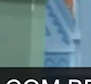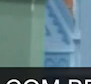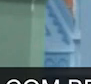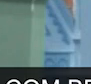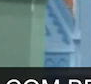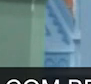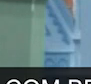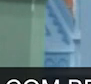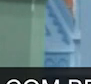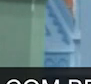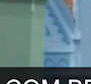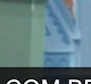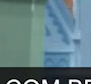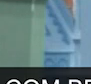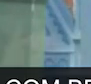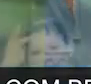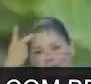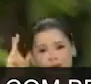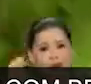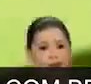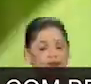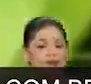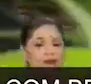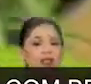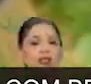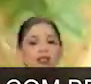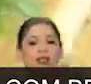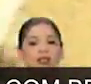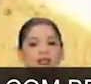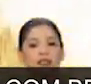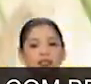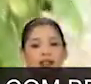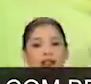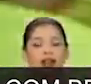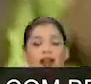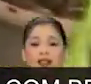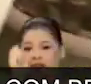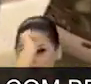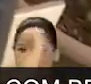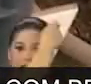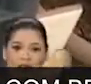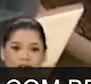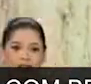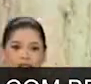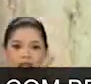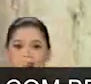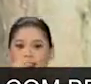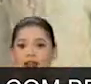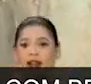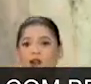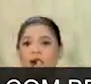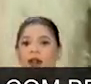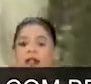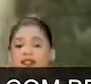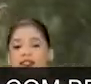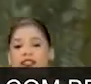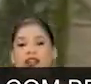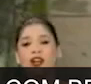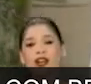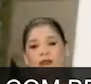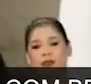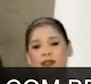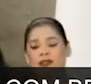no oeste do estado de São Paulo. Em cidades como São José do Rio Preto, Taquaritinga e Presidente